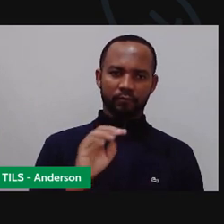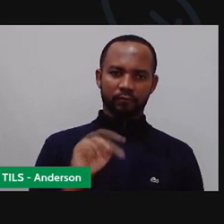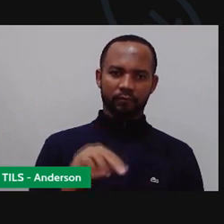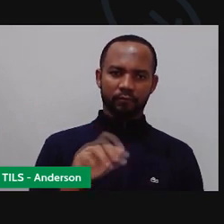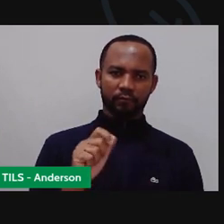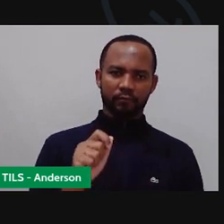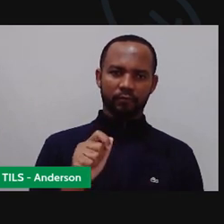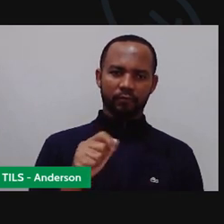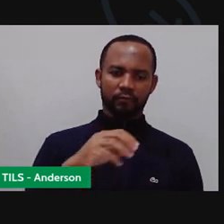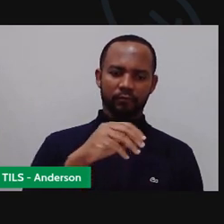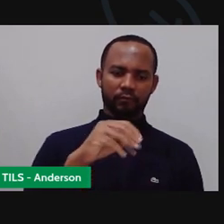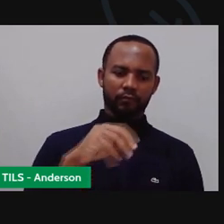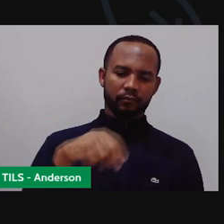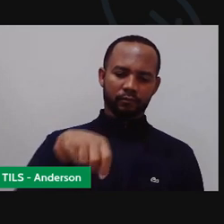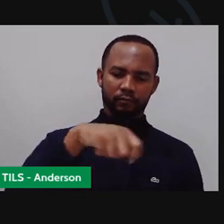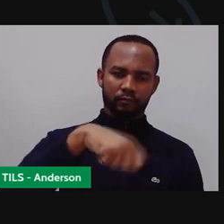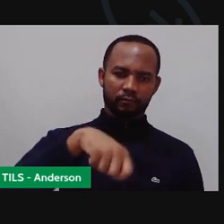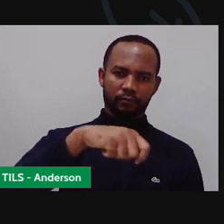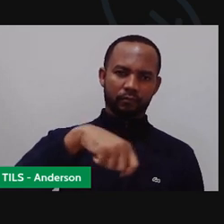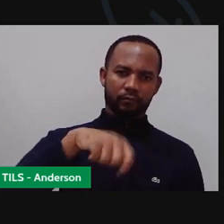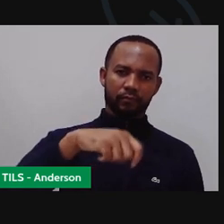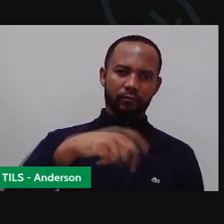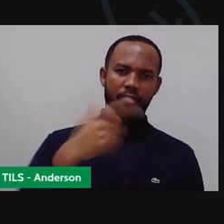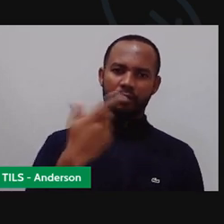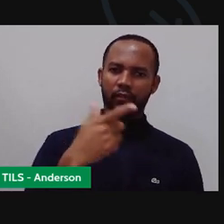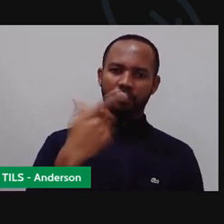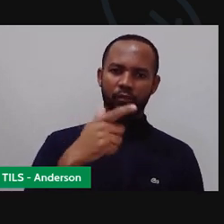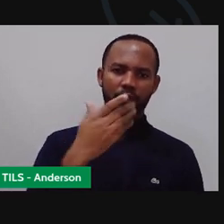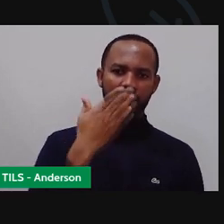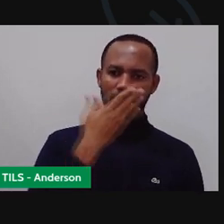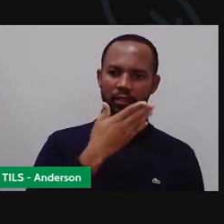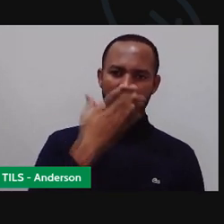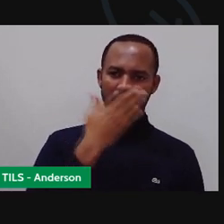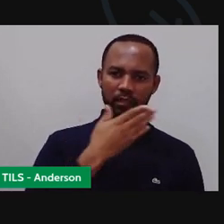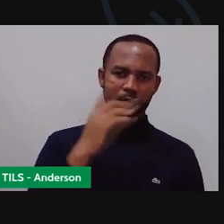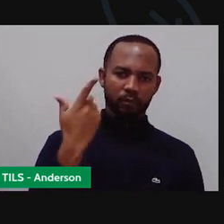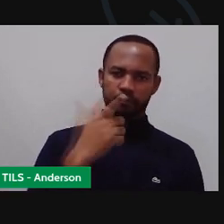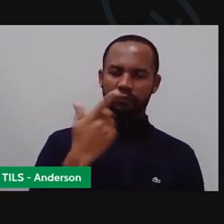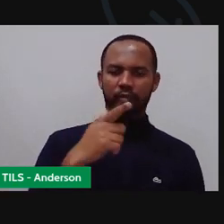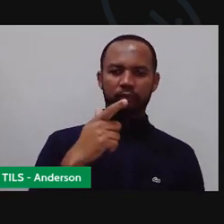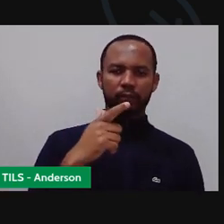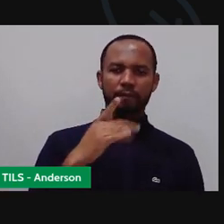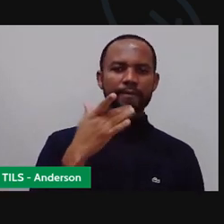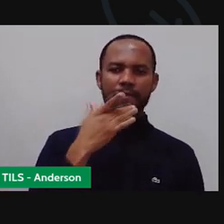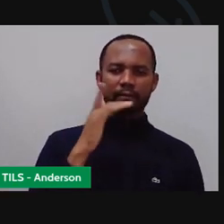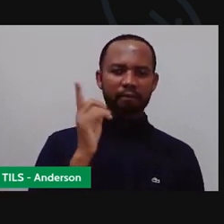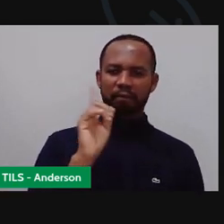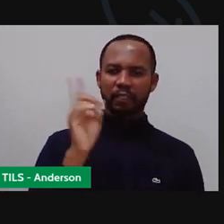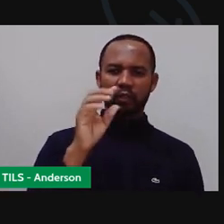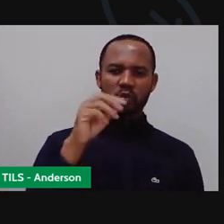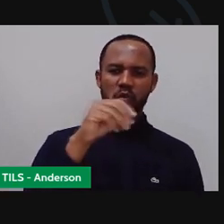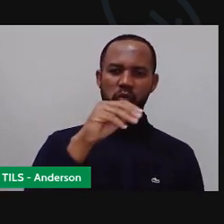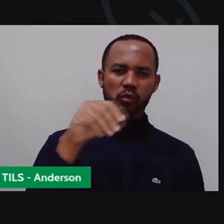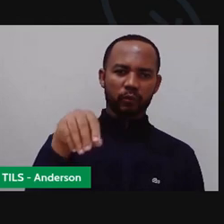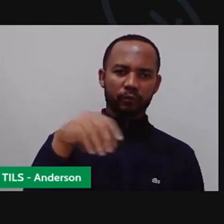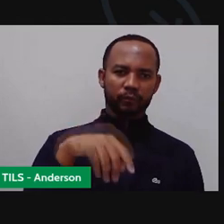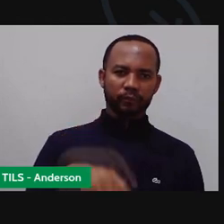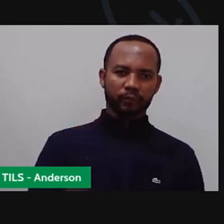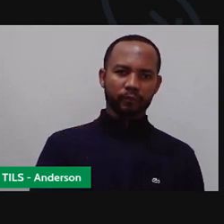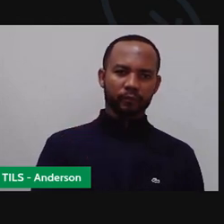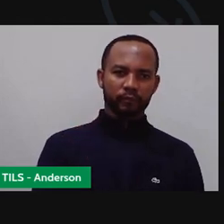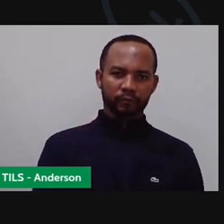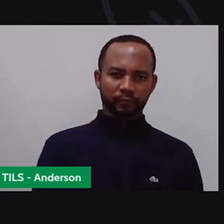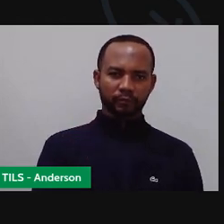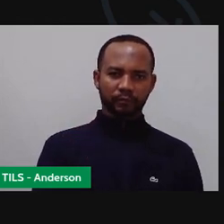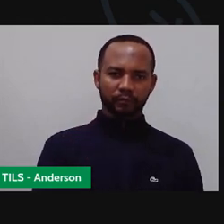gelatina. E aí, não, tem que usar essa daqui para poder fazer a Maria Mole. E aí você aqui, ó. A